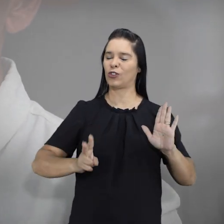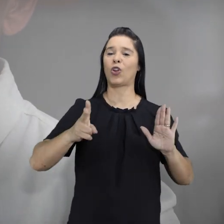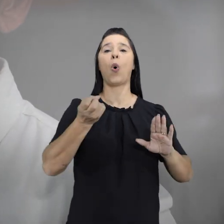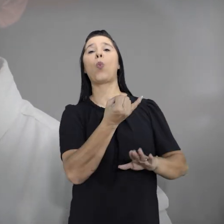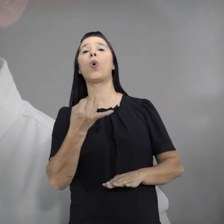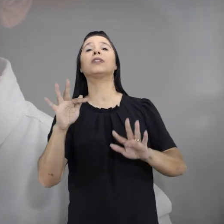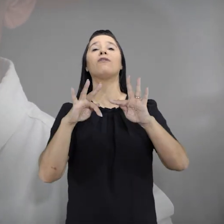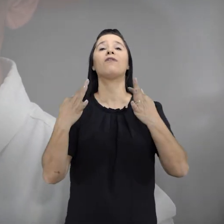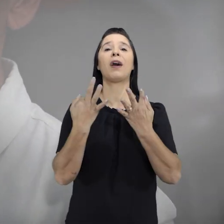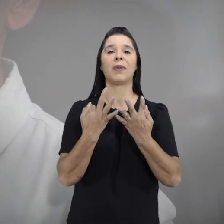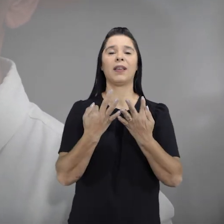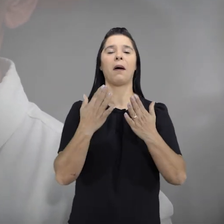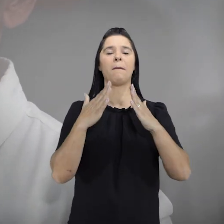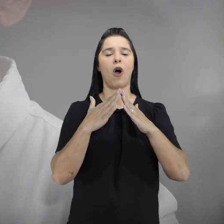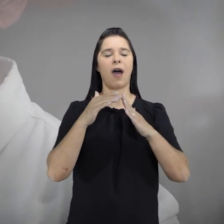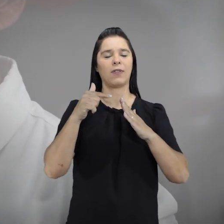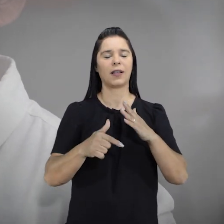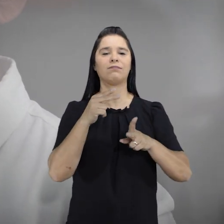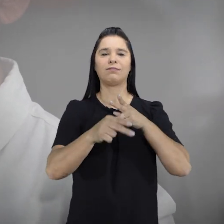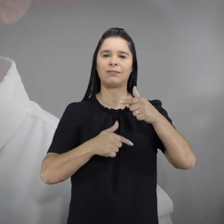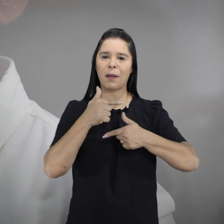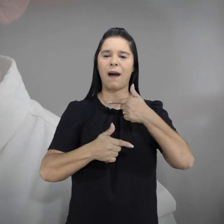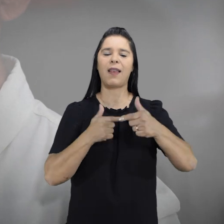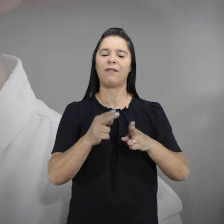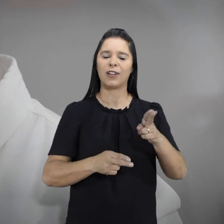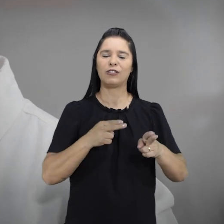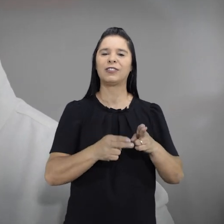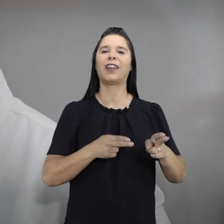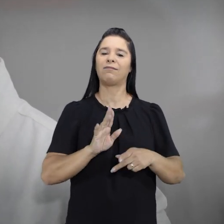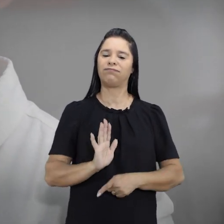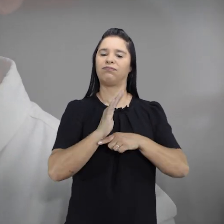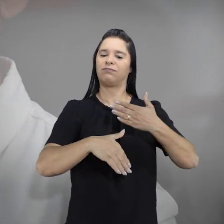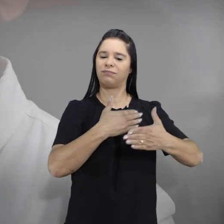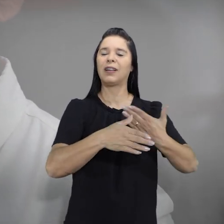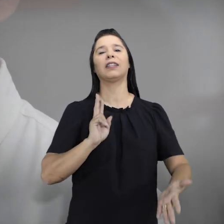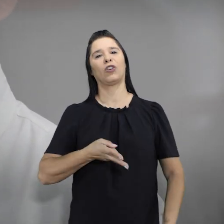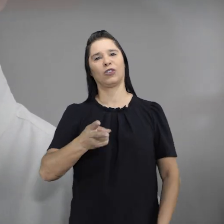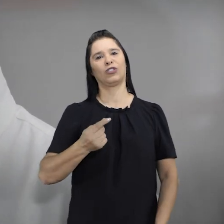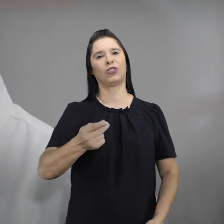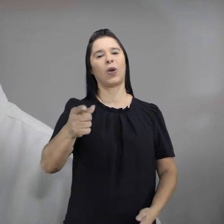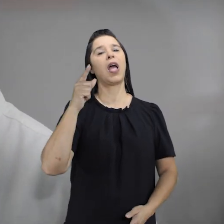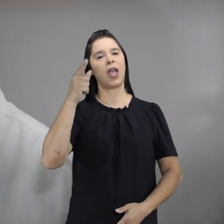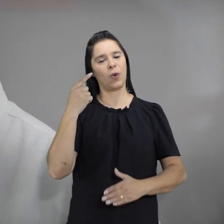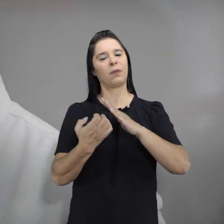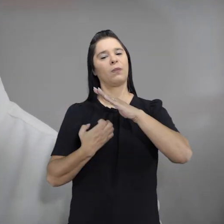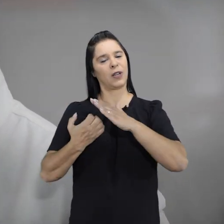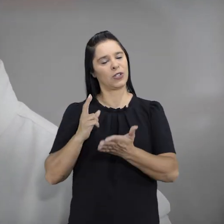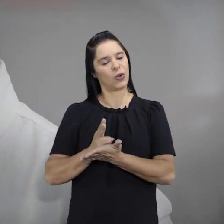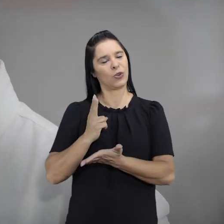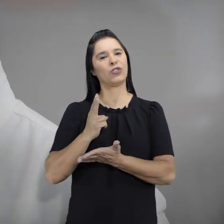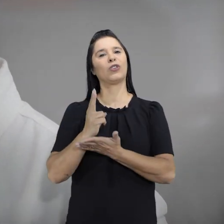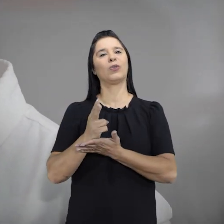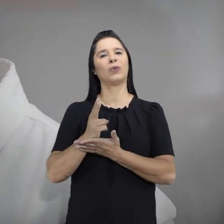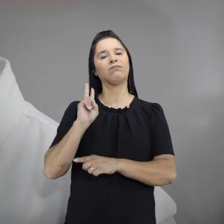né, viveram aqui em função do trem e a gente está dando sequência para isso aí, ferrovia, né? Que eu trabalho, a empresa